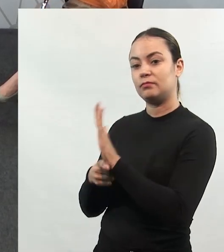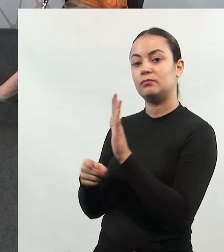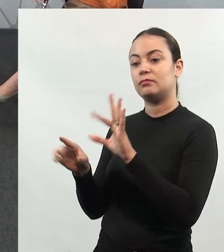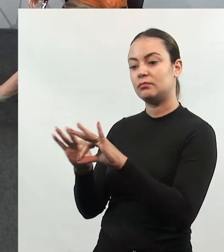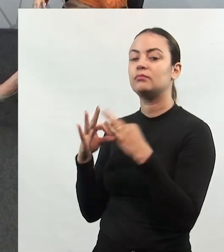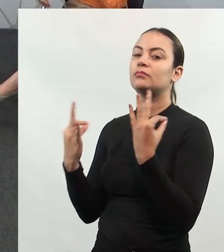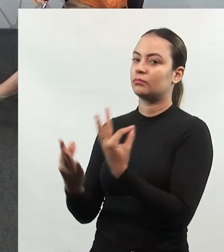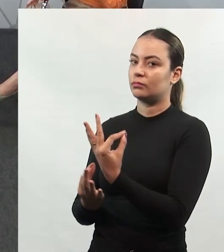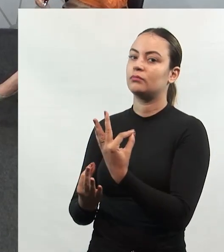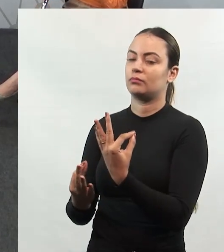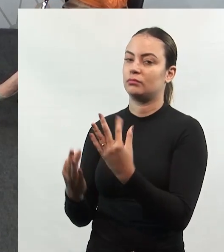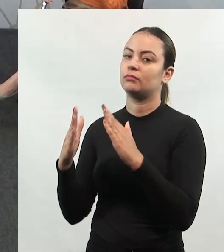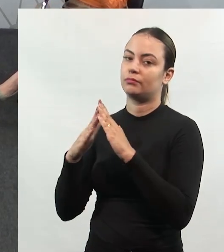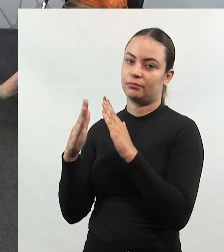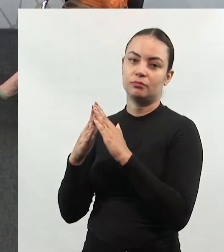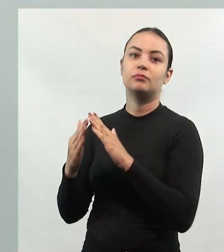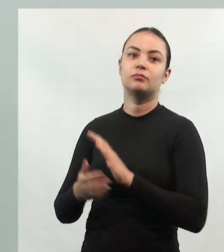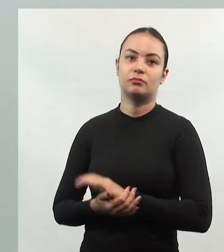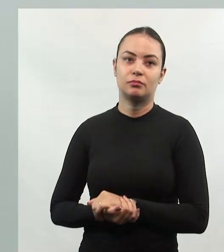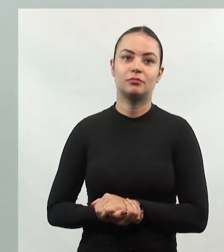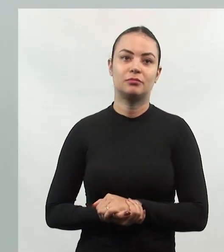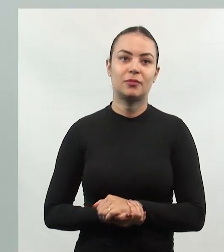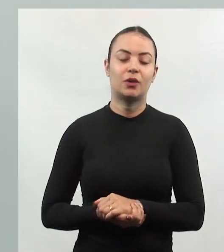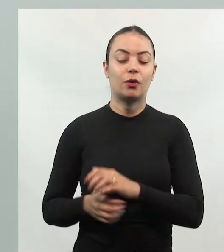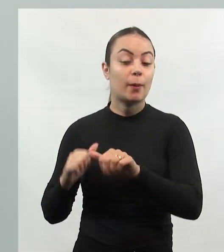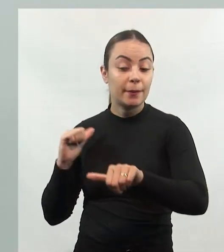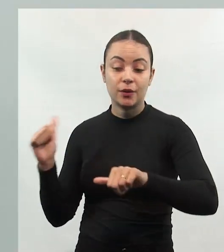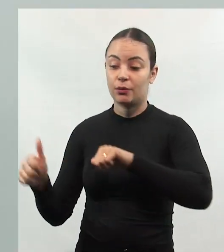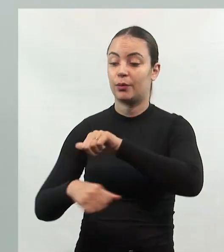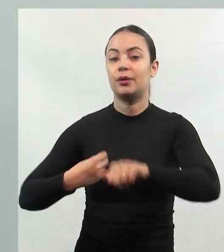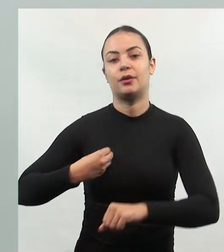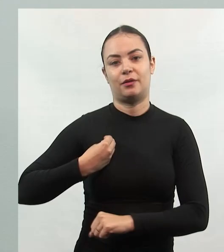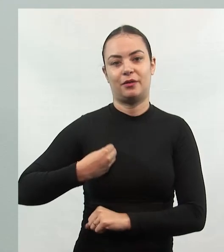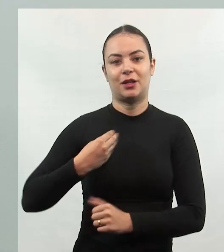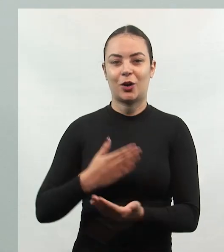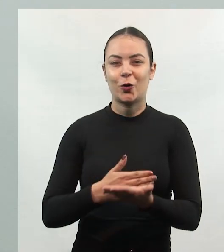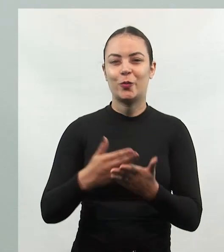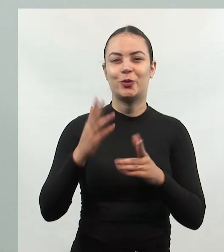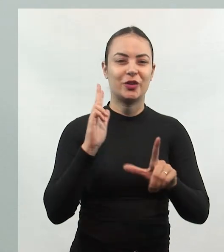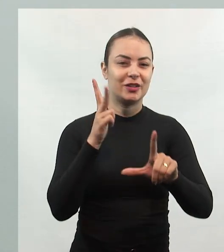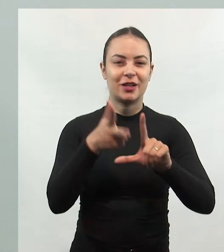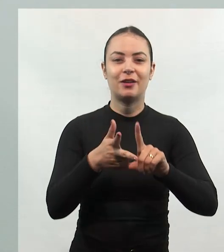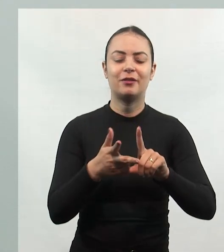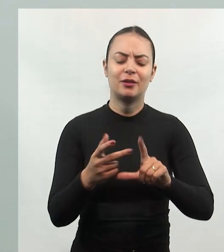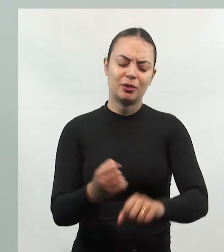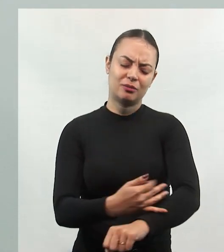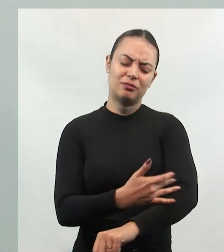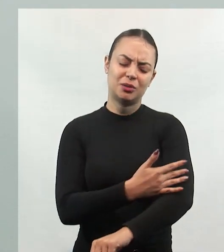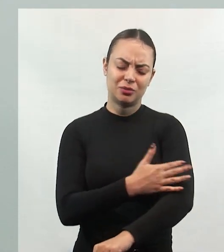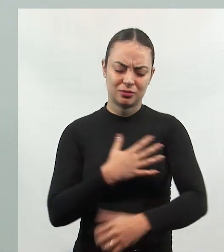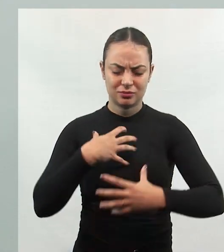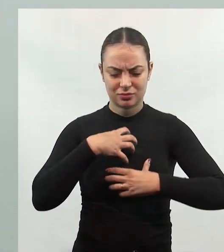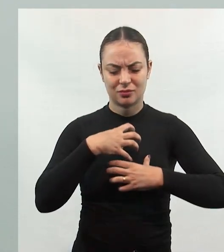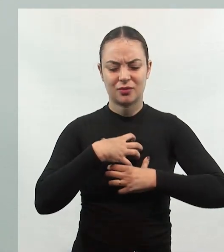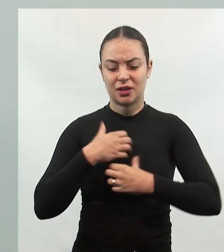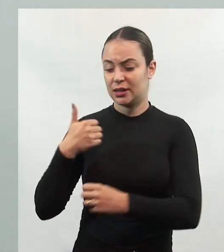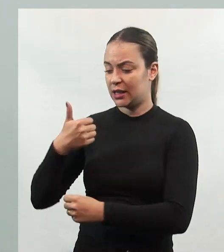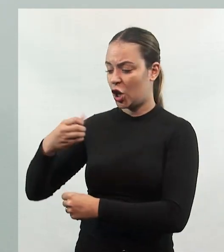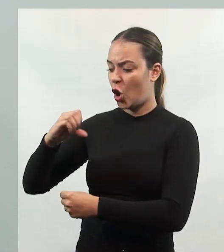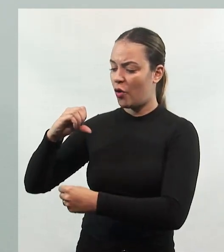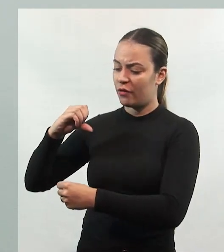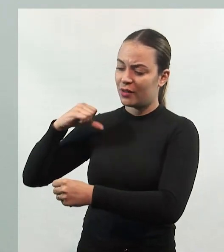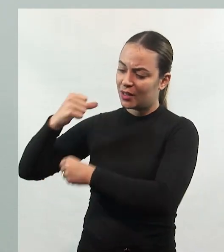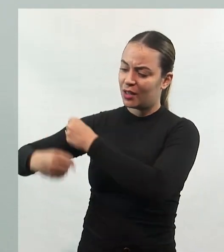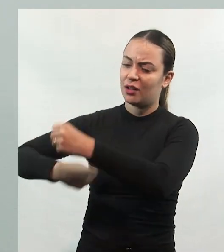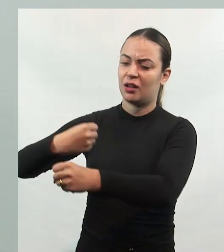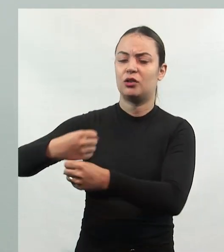aquele emprego para mim, para minha mãe, para o meu irmão, depois minha mãe casou de novo, aí veio o José Carlos. Então, foi uma transformação de vida. Então, por isso que